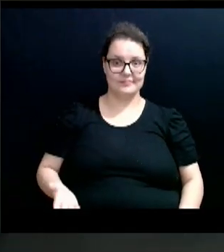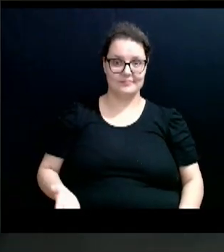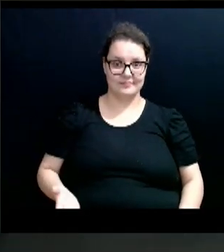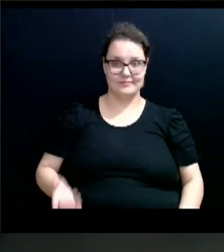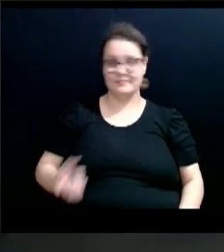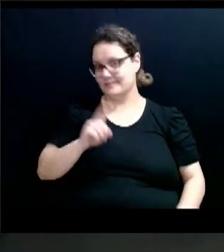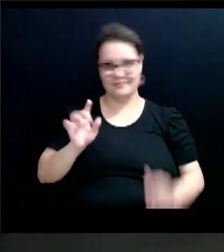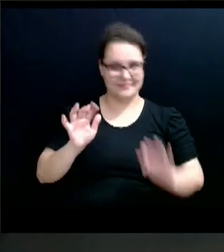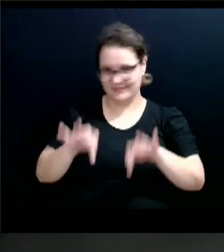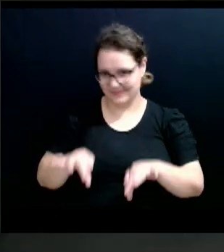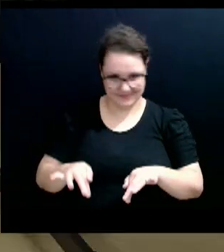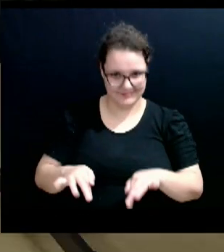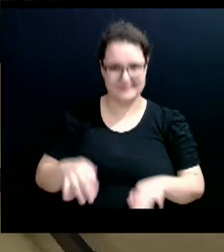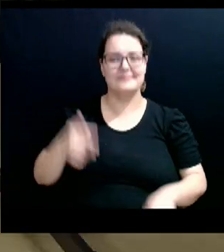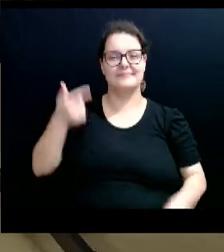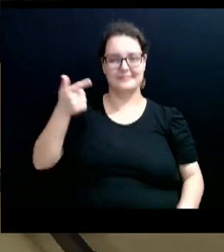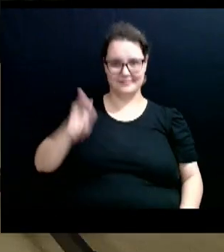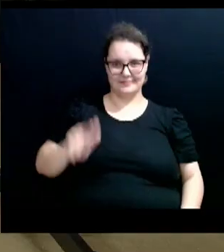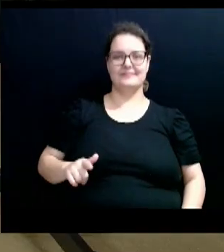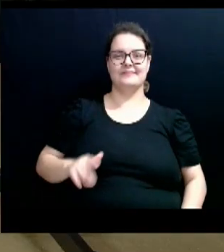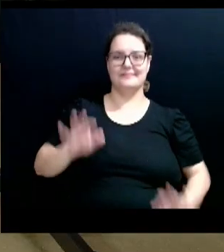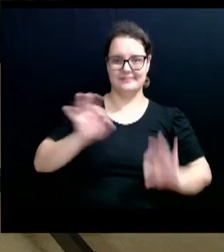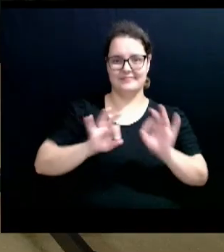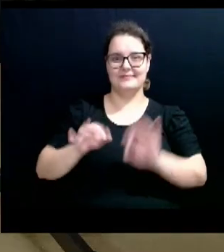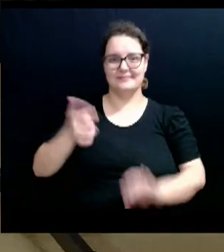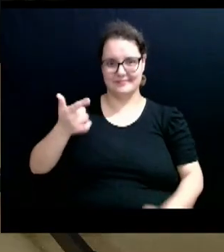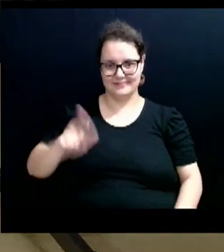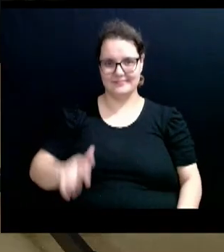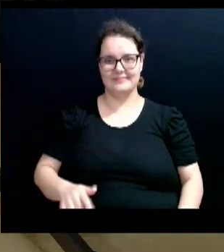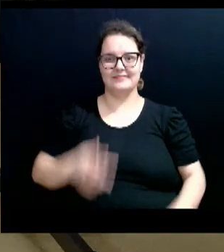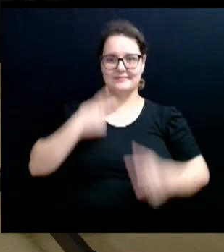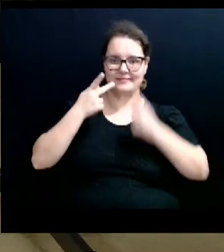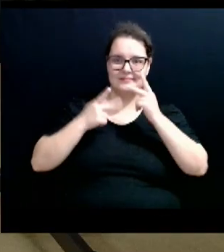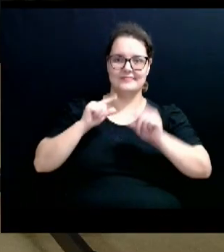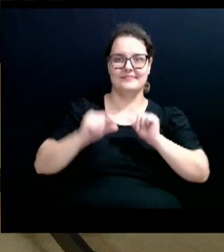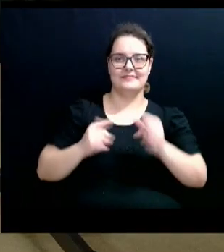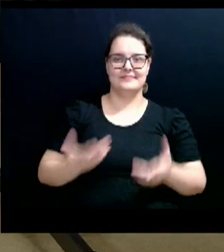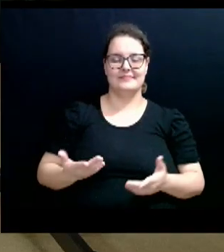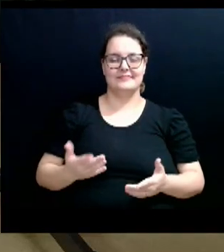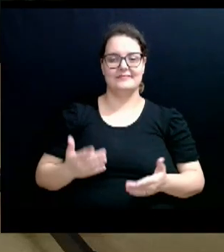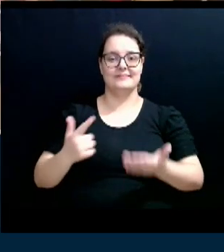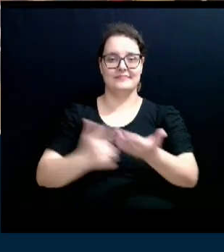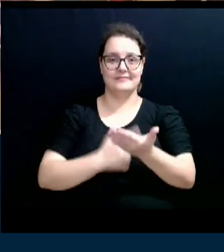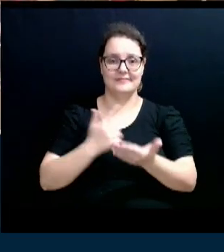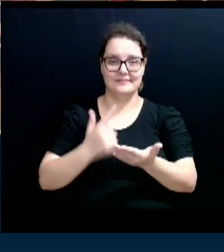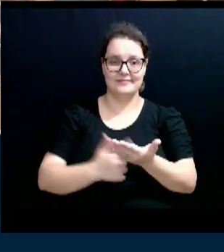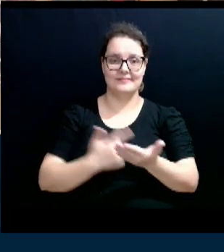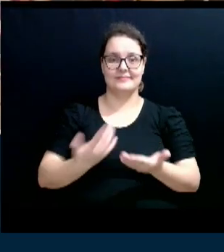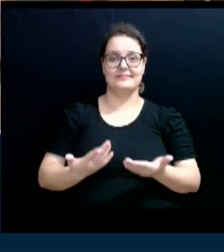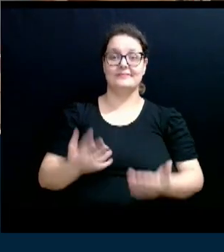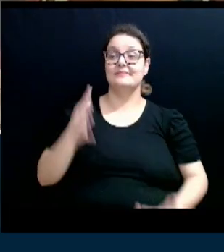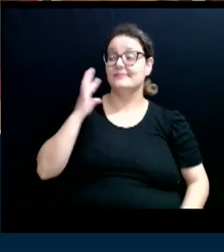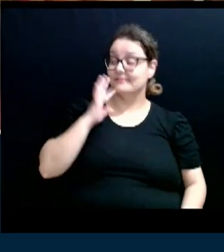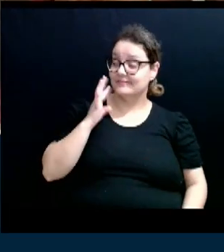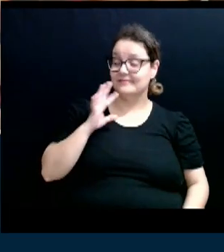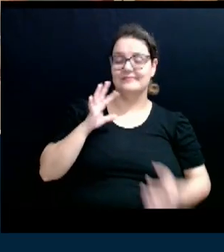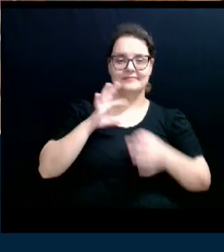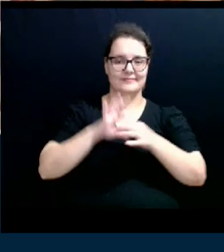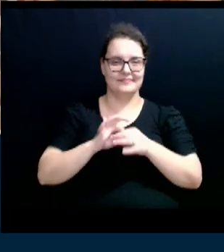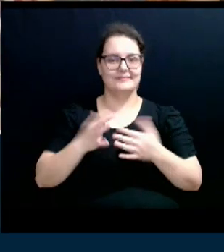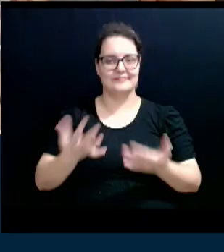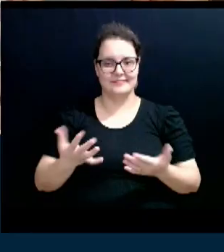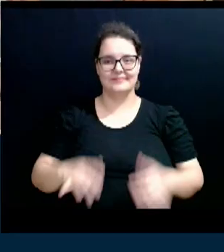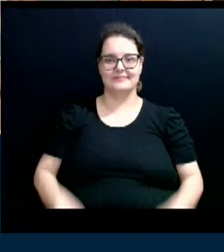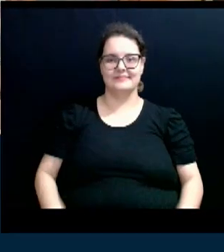Ela continua, esse projeto continua. Fala um pouco para a gente desse livro, né? E que legal essa conexão, né, da Thalita